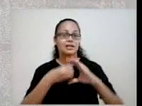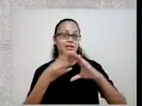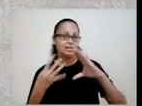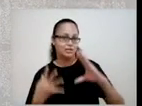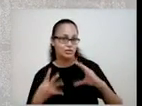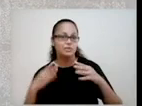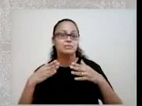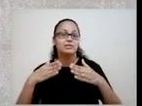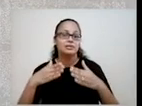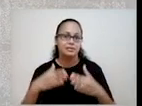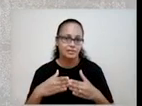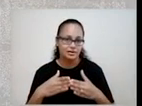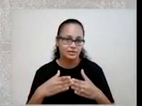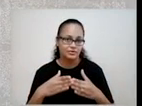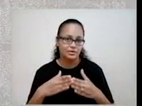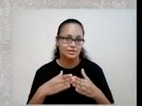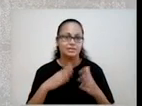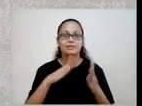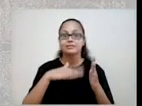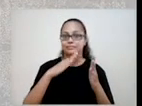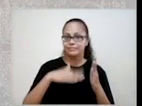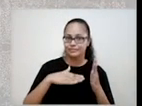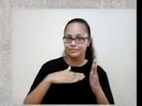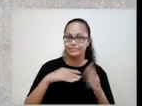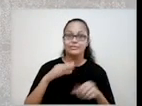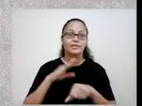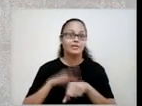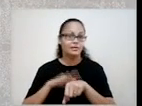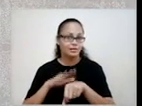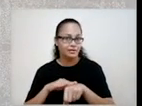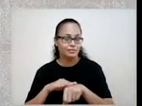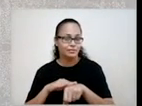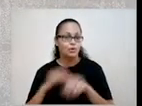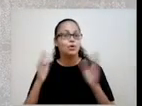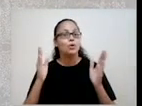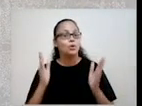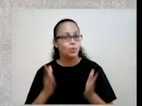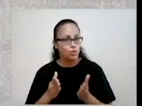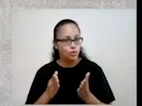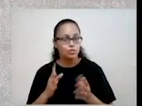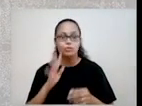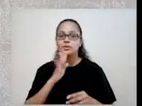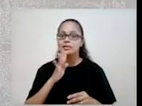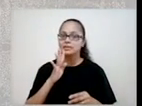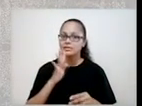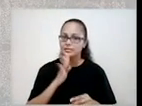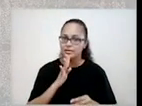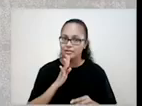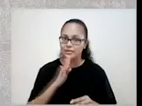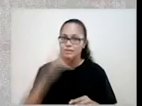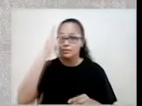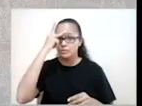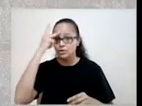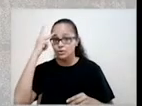específicas das produções artísticas deste período. Hoje, conheceremos alguns gênios do